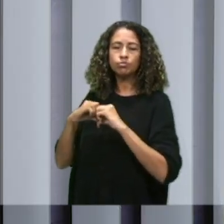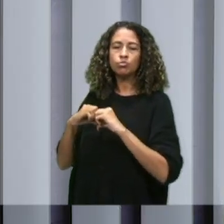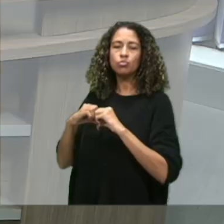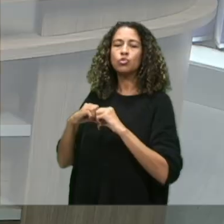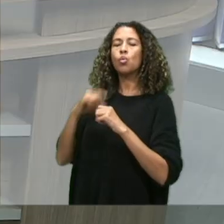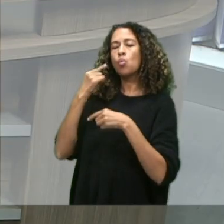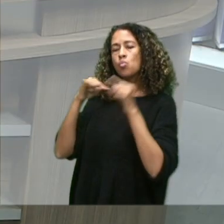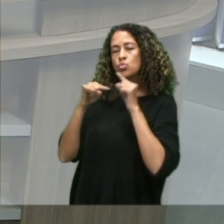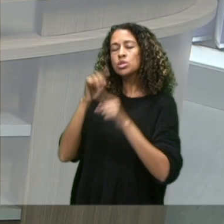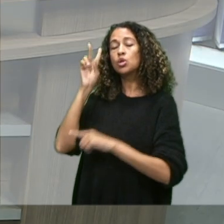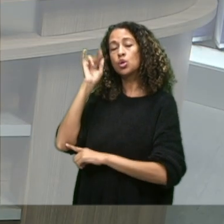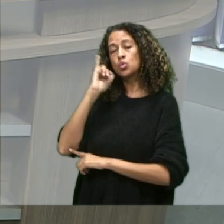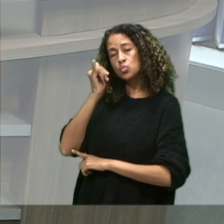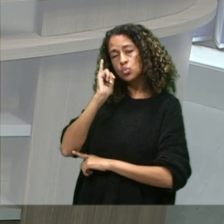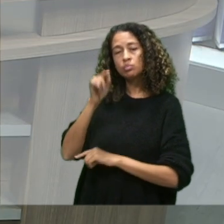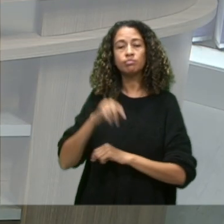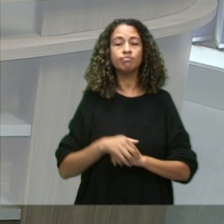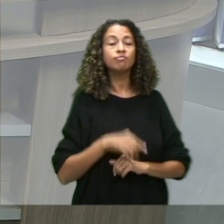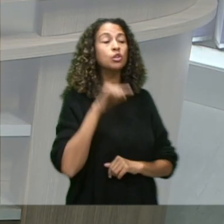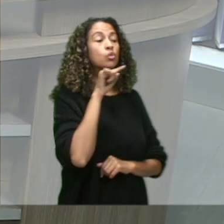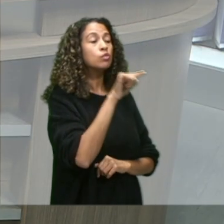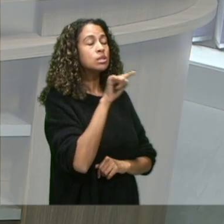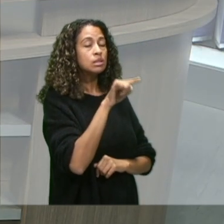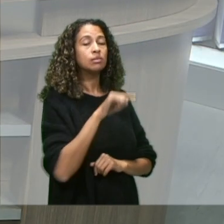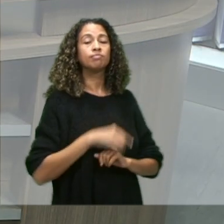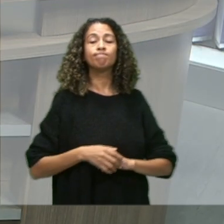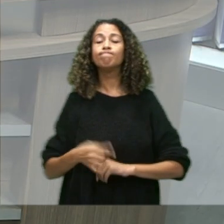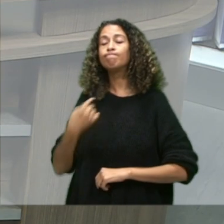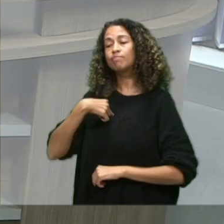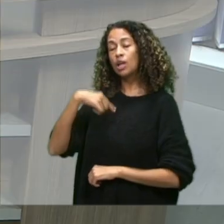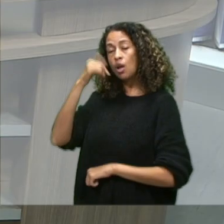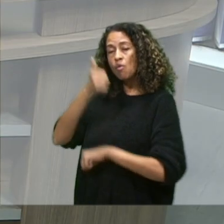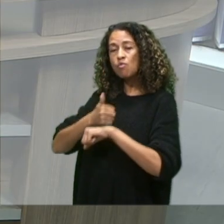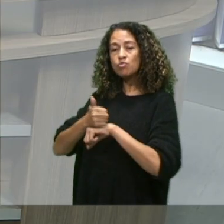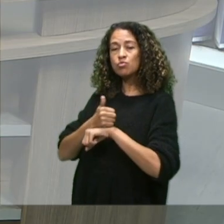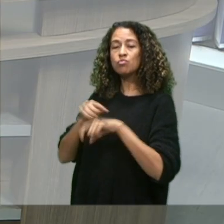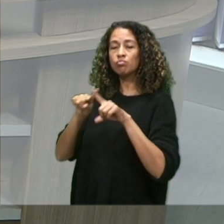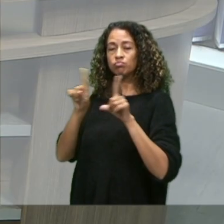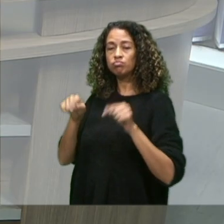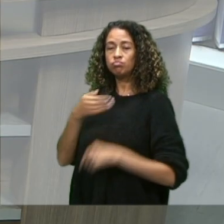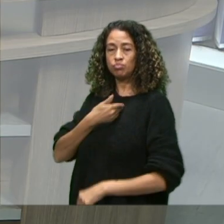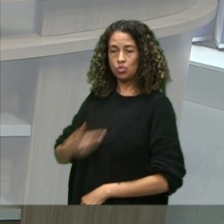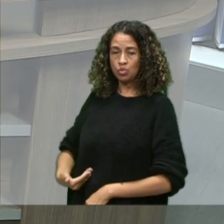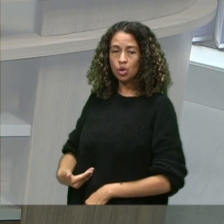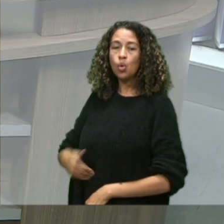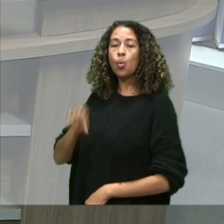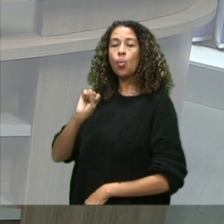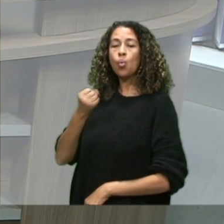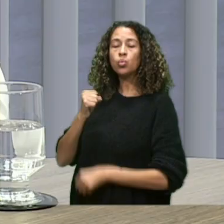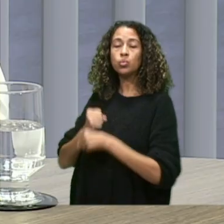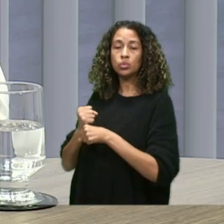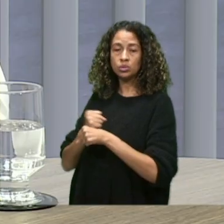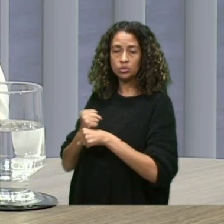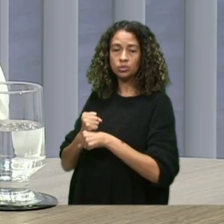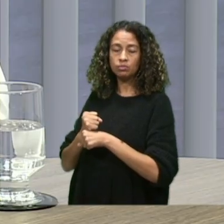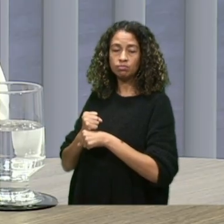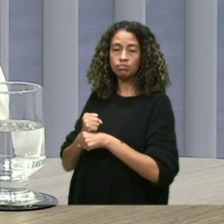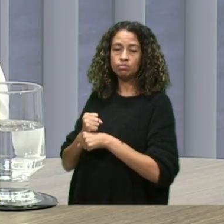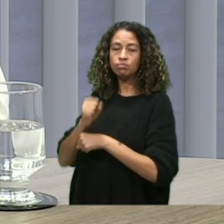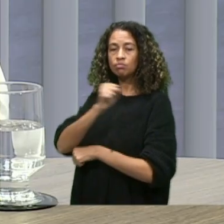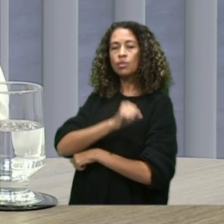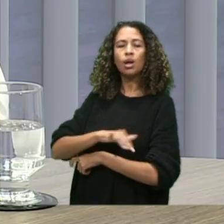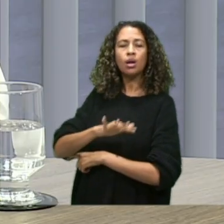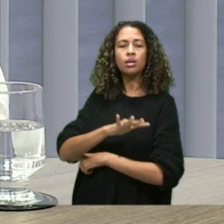de histórias. E você, Sara? Eu sou funcionária pública há 18 anos. Em que área? Eu trabalho no SEMASA,